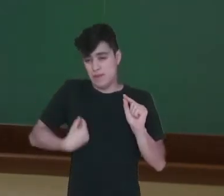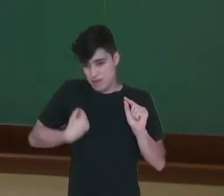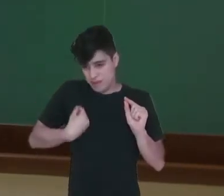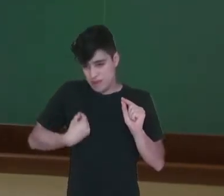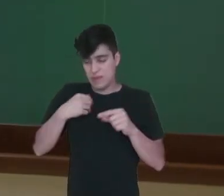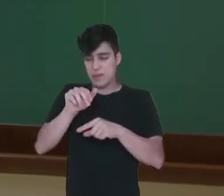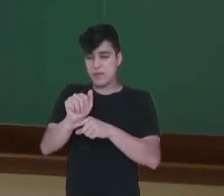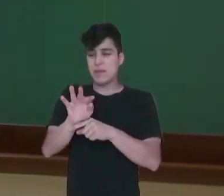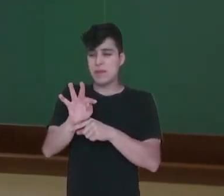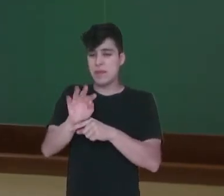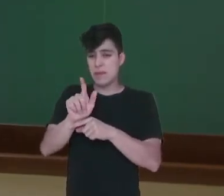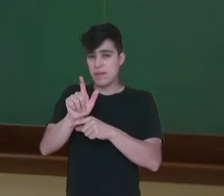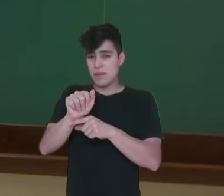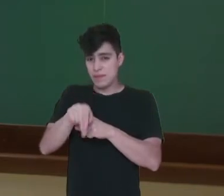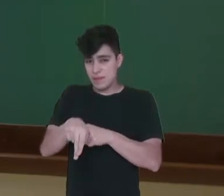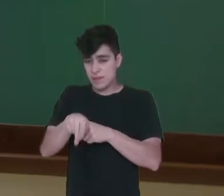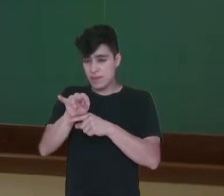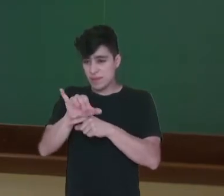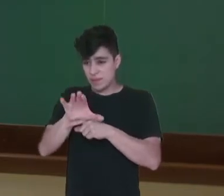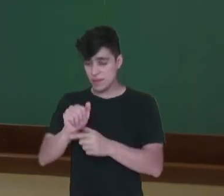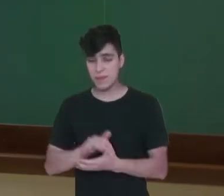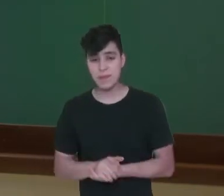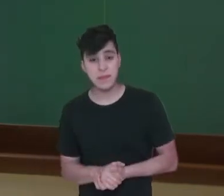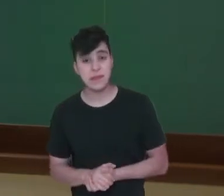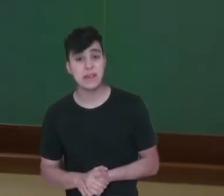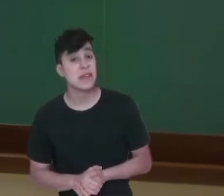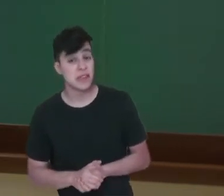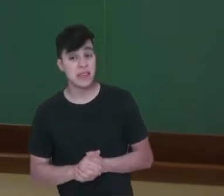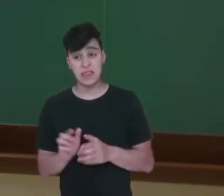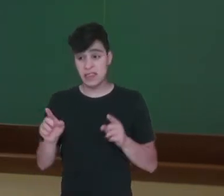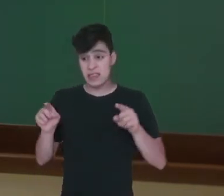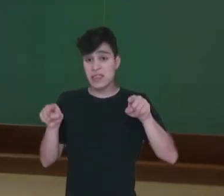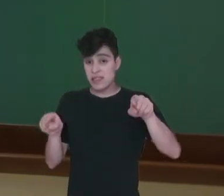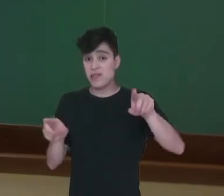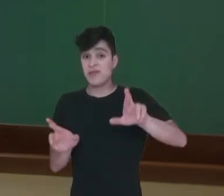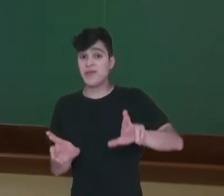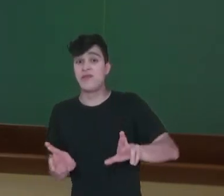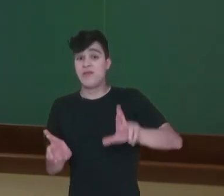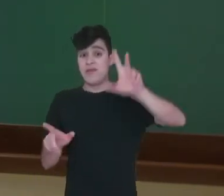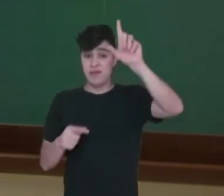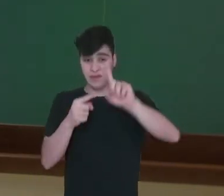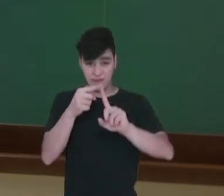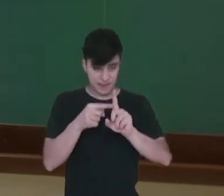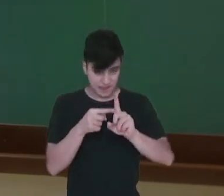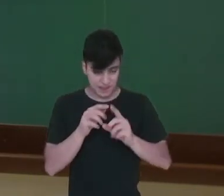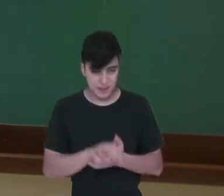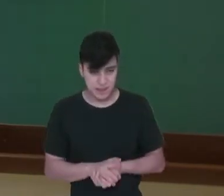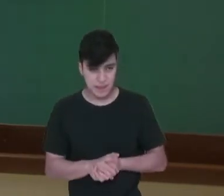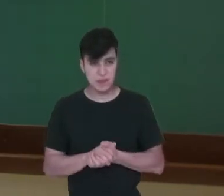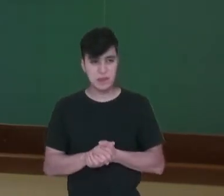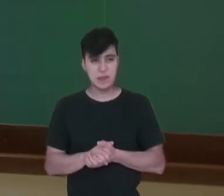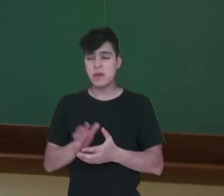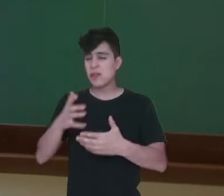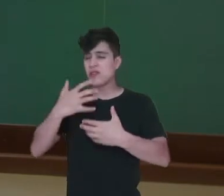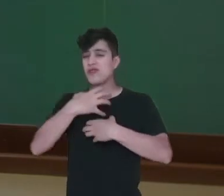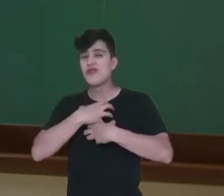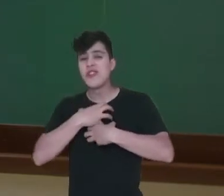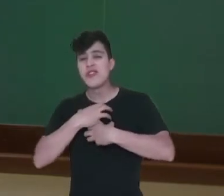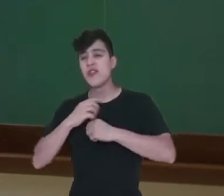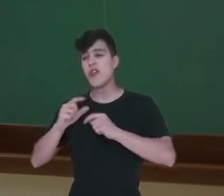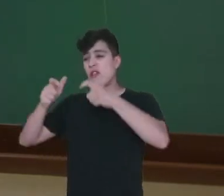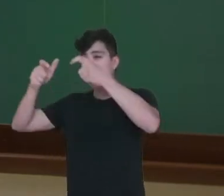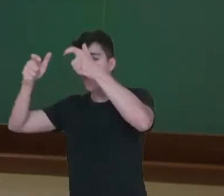floresta atlântica. Então, isso já é uma diferença entre as duas formações, a própria